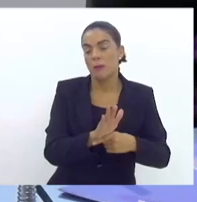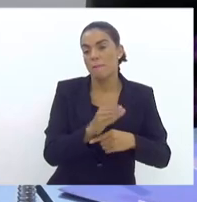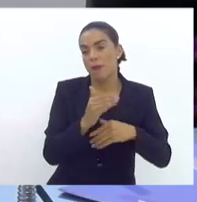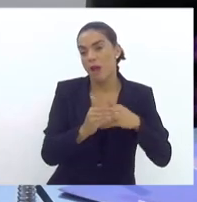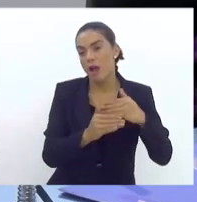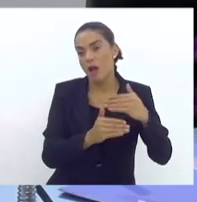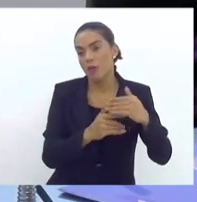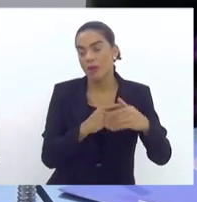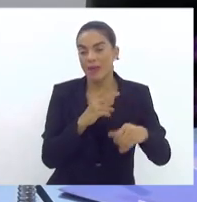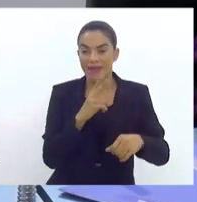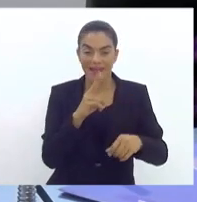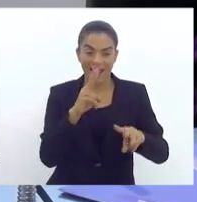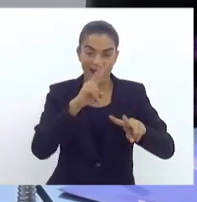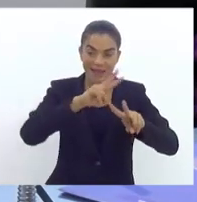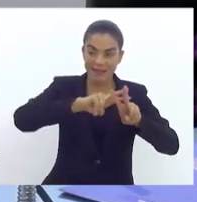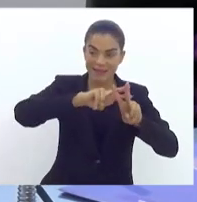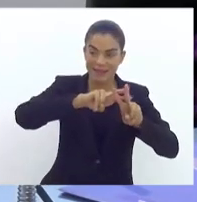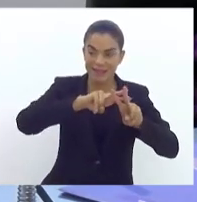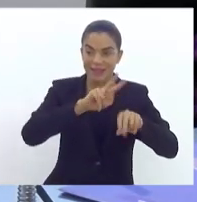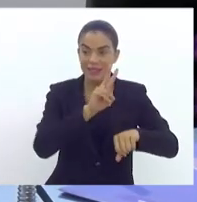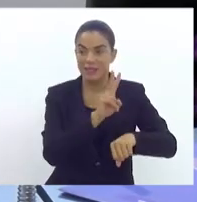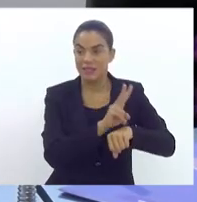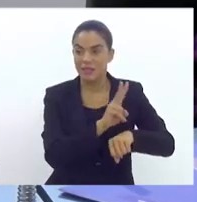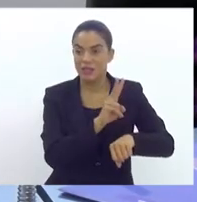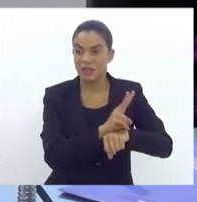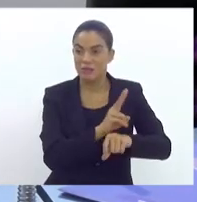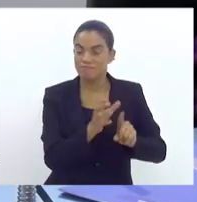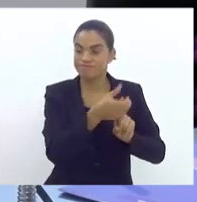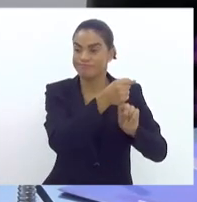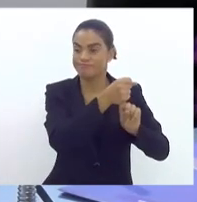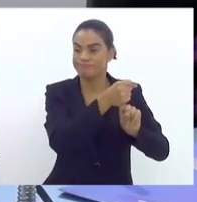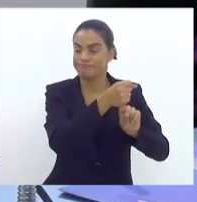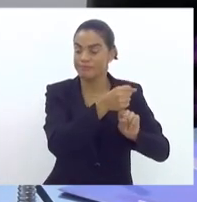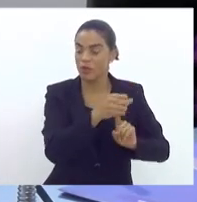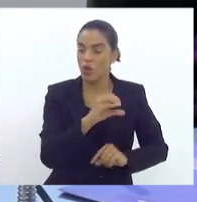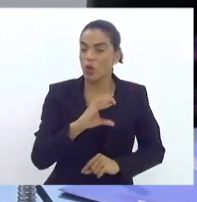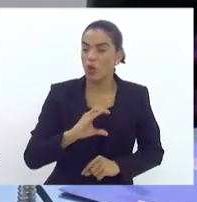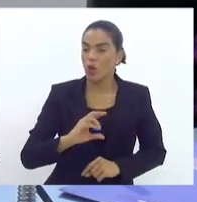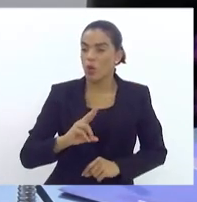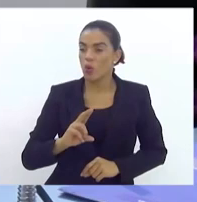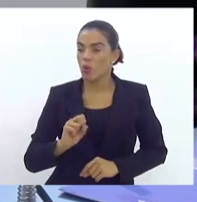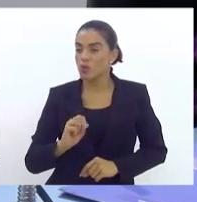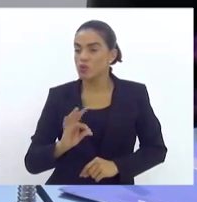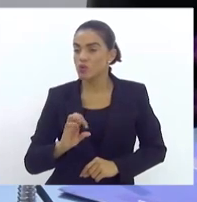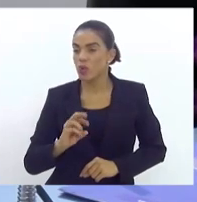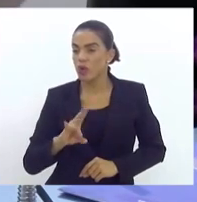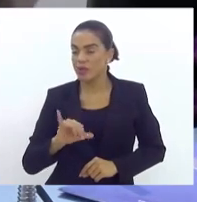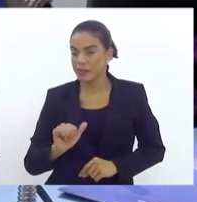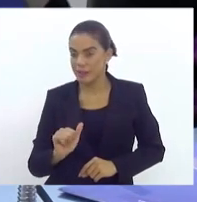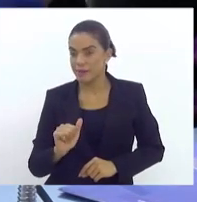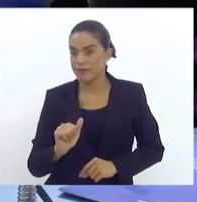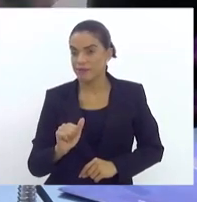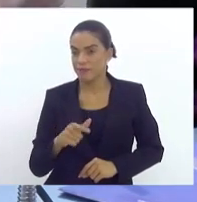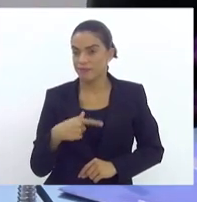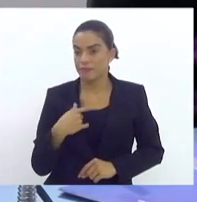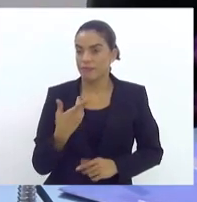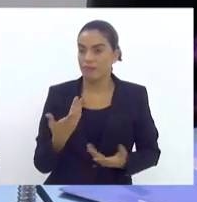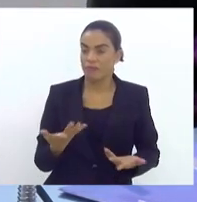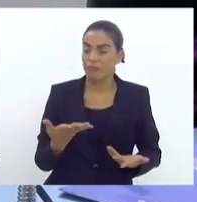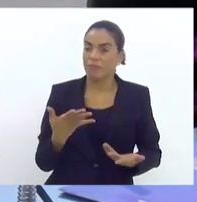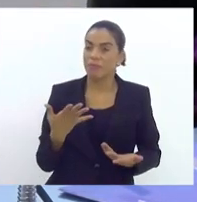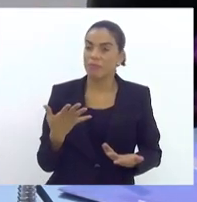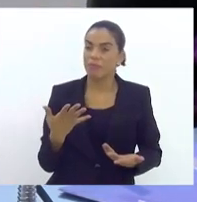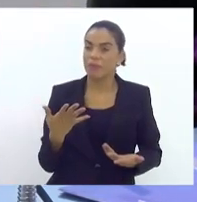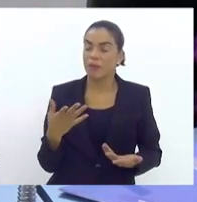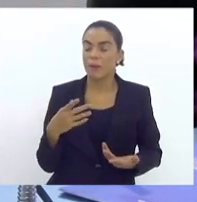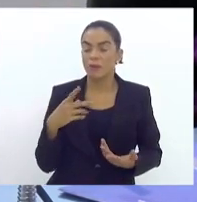cadeia de Custódia desse desse áudio para que amanhã não venha e acho que pelo